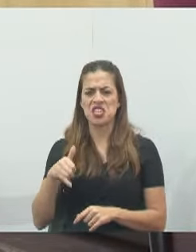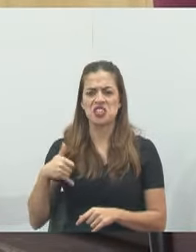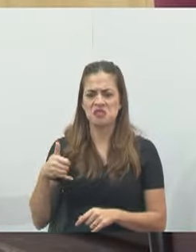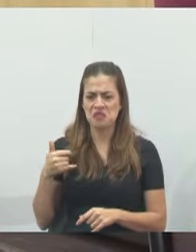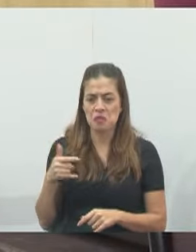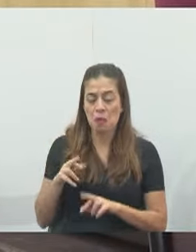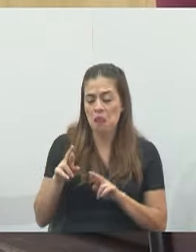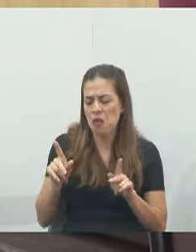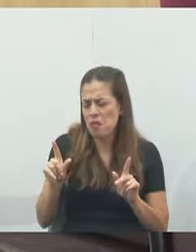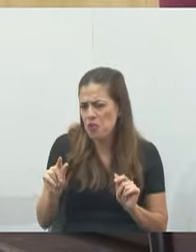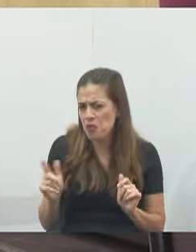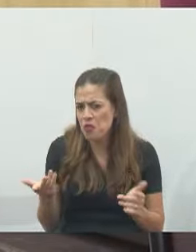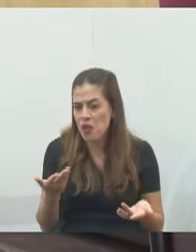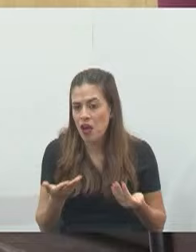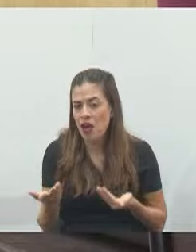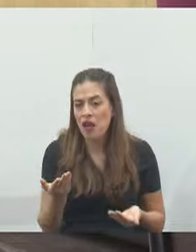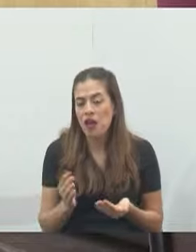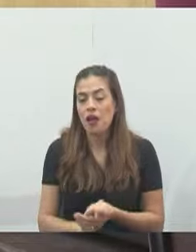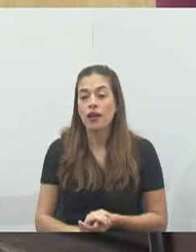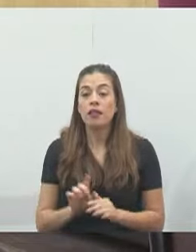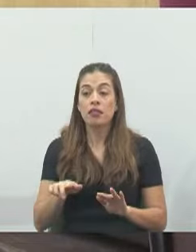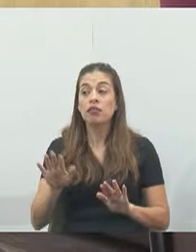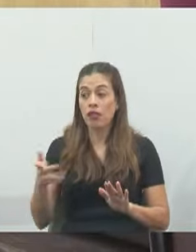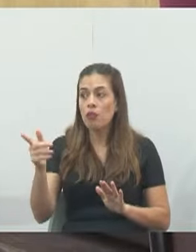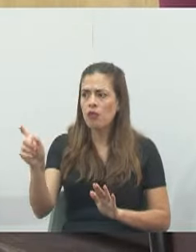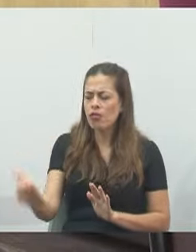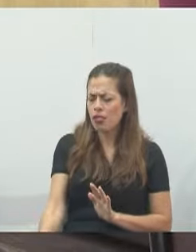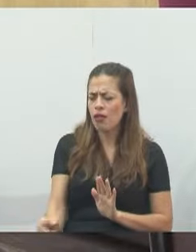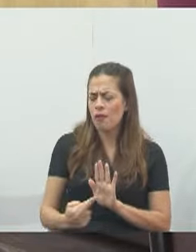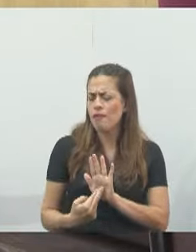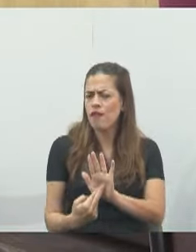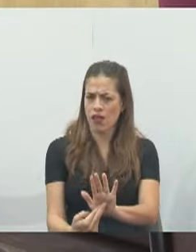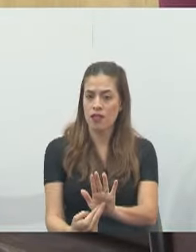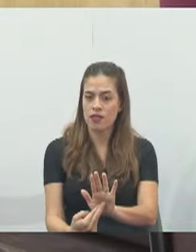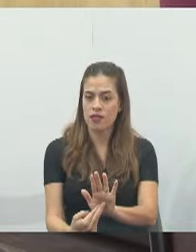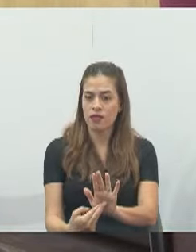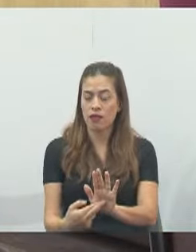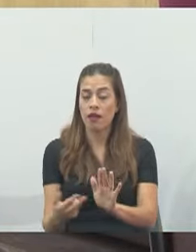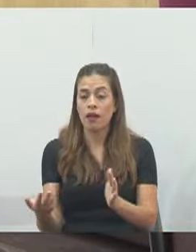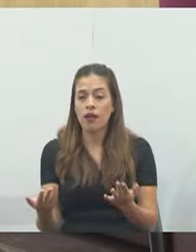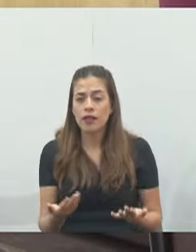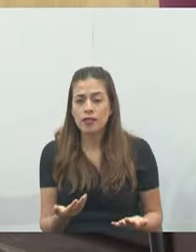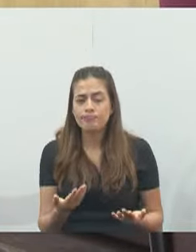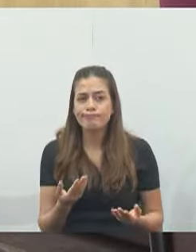era pouca. Então, ele era uma referência até